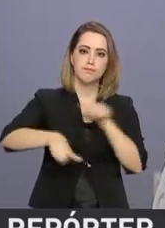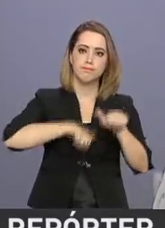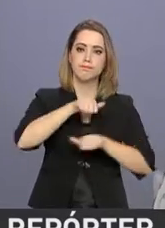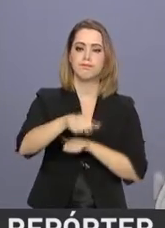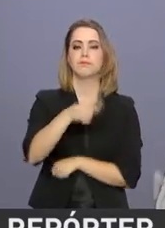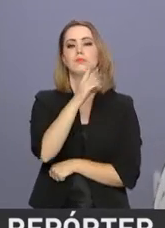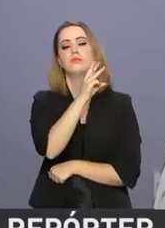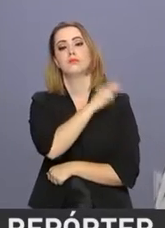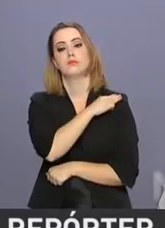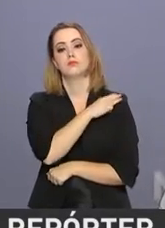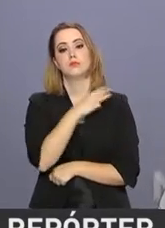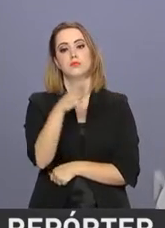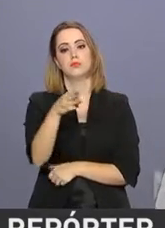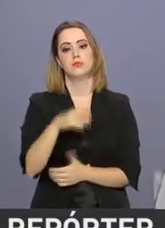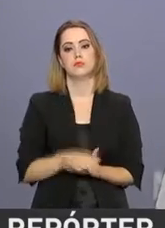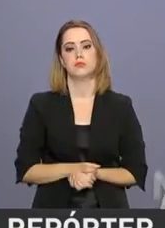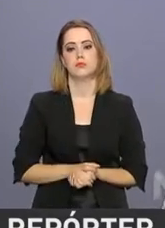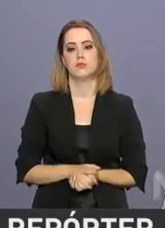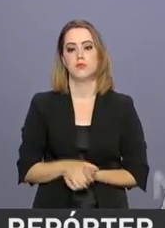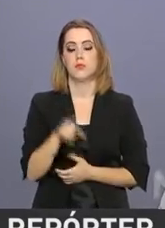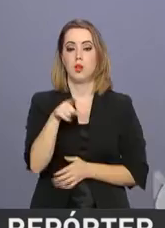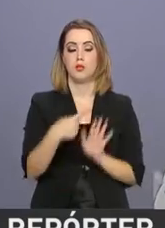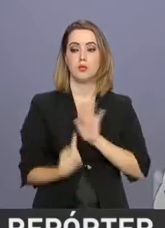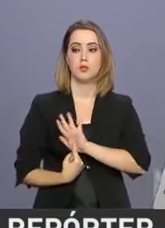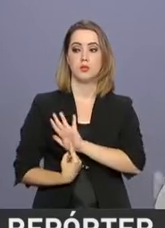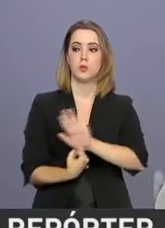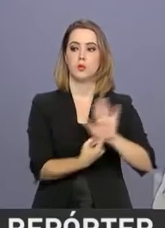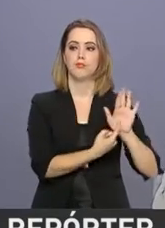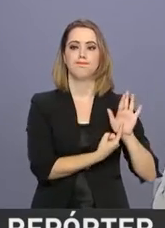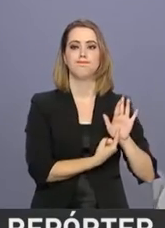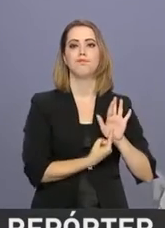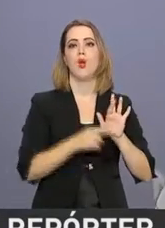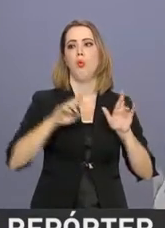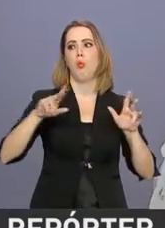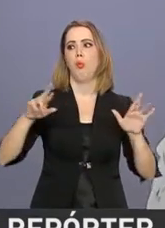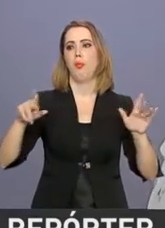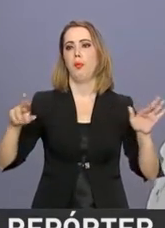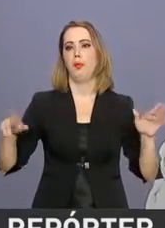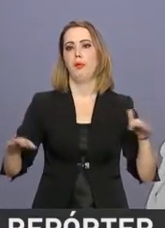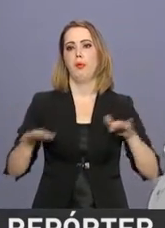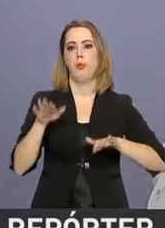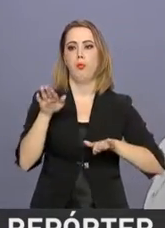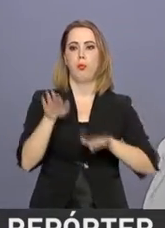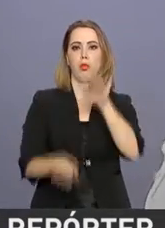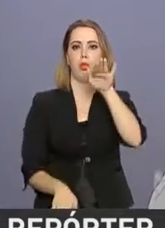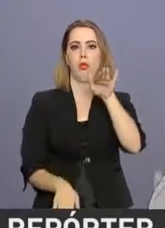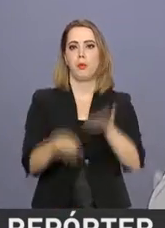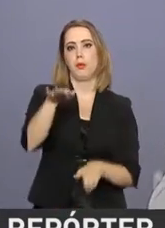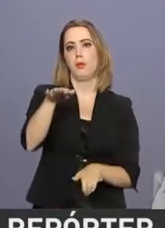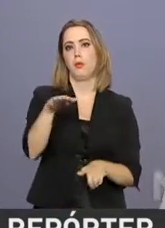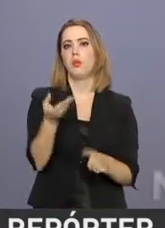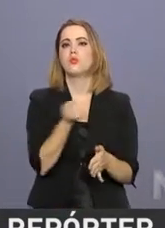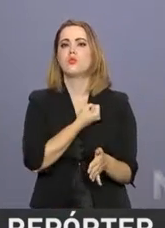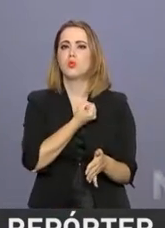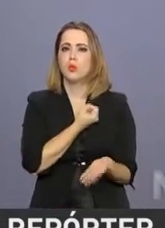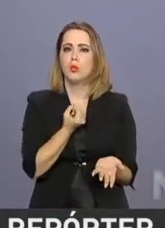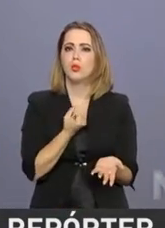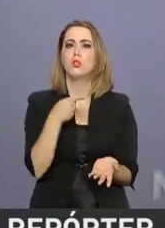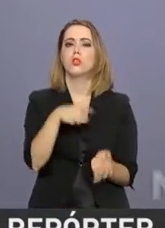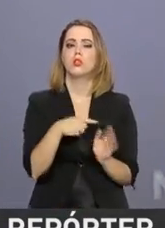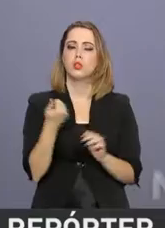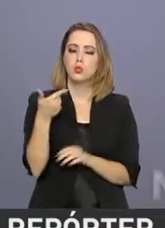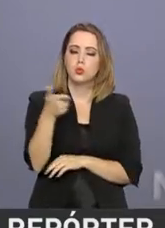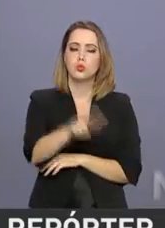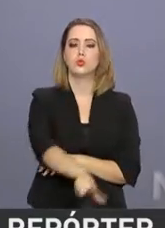Isso revela a enorme desigualdade do ensino médio brasileiro. Mais uma vez, reforça a